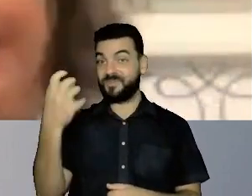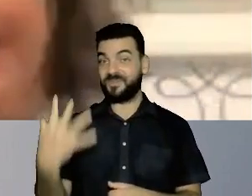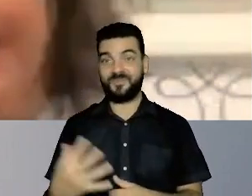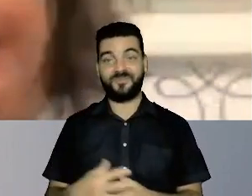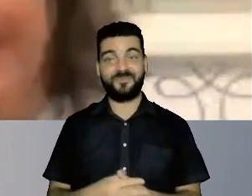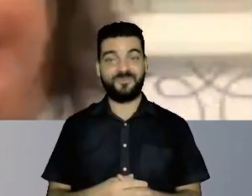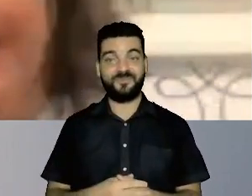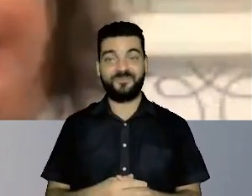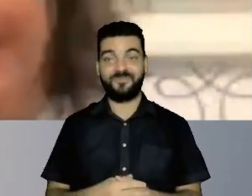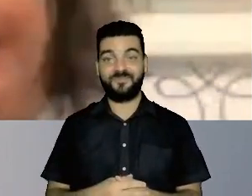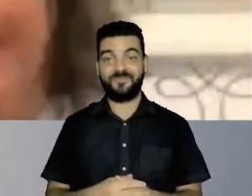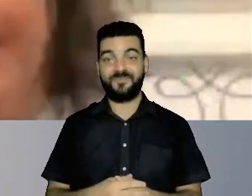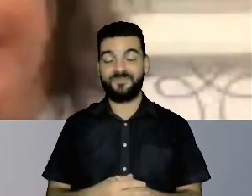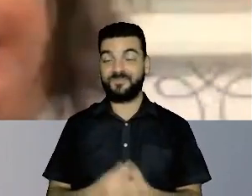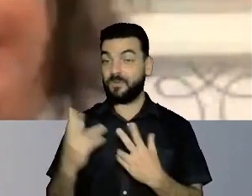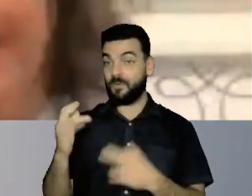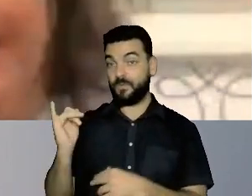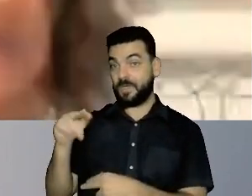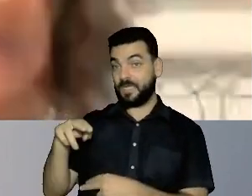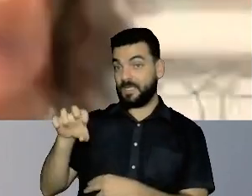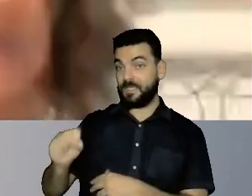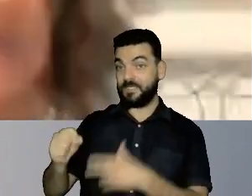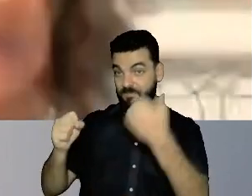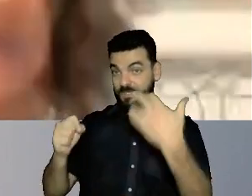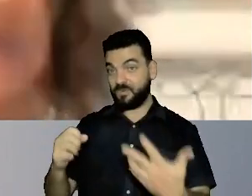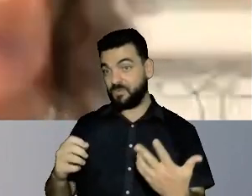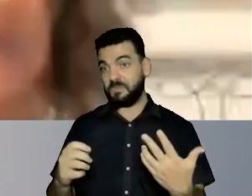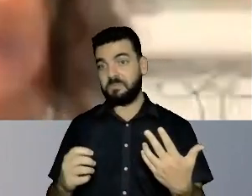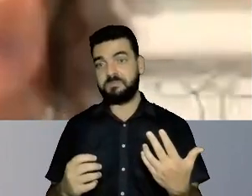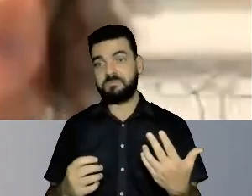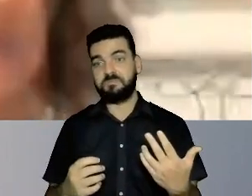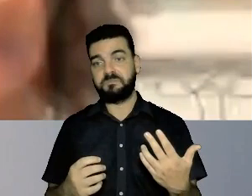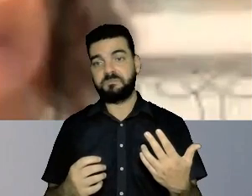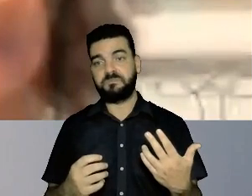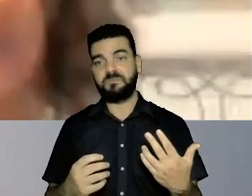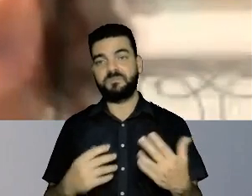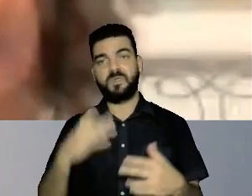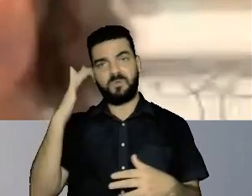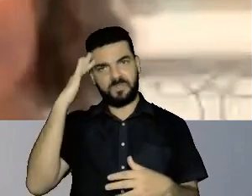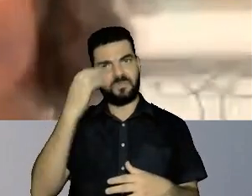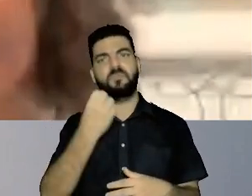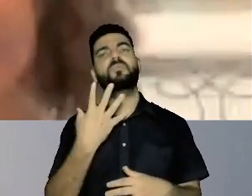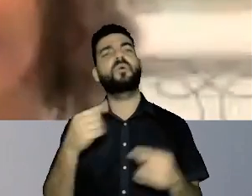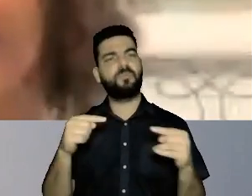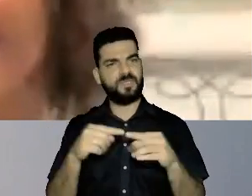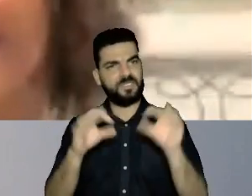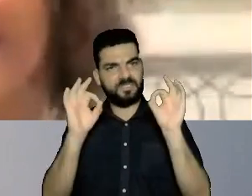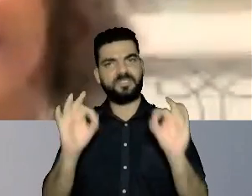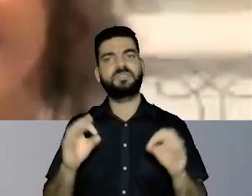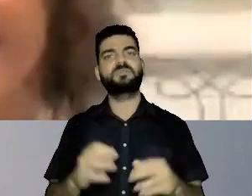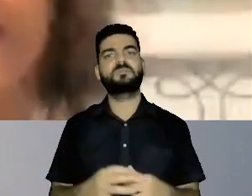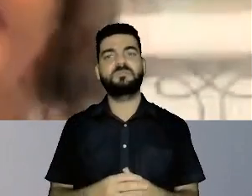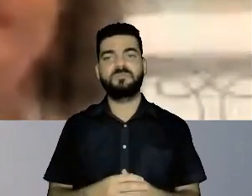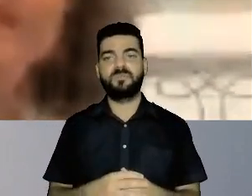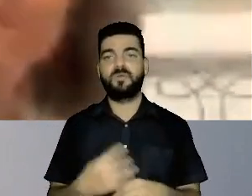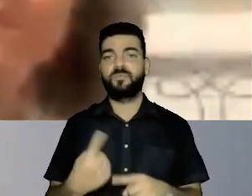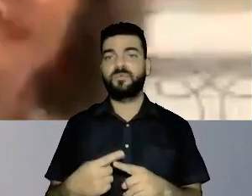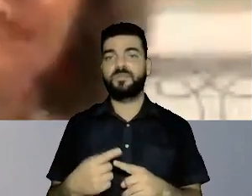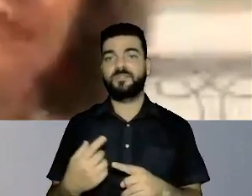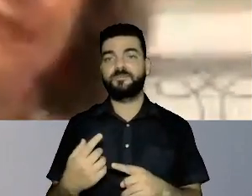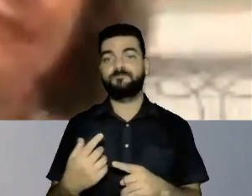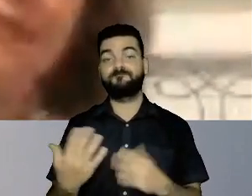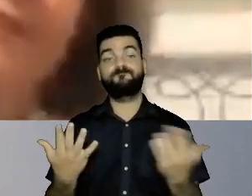Vlad. Bom, eu achei muito apropriadas as colocações, doutora